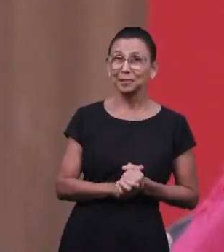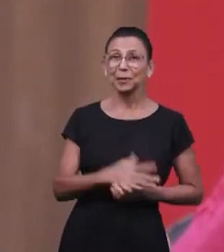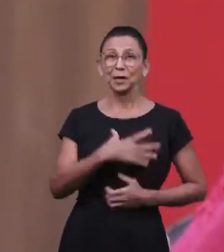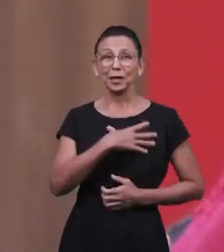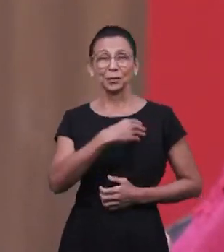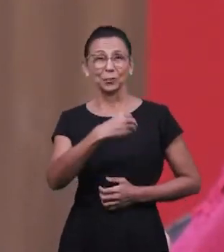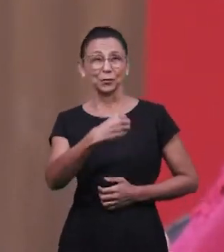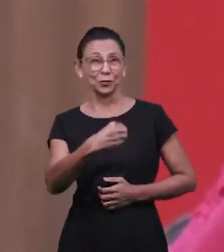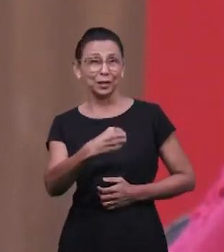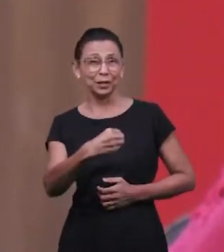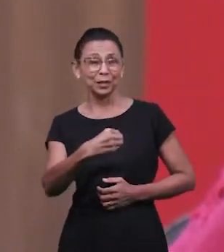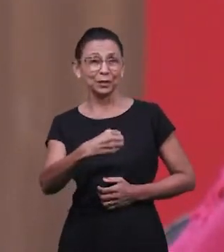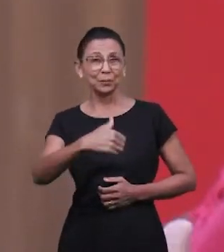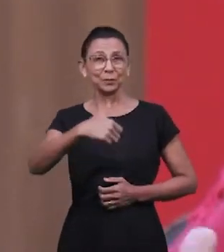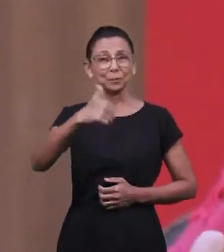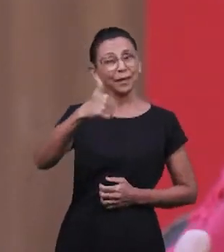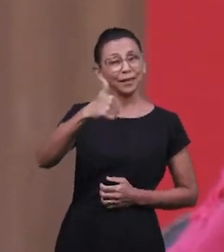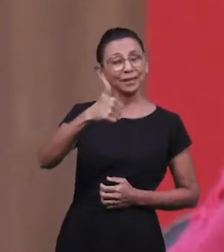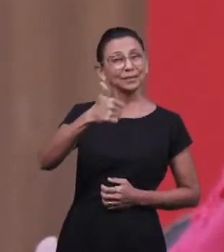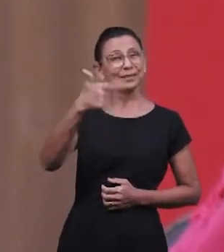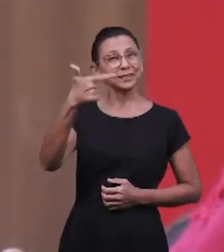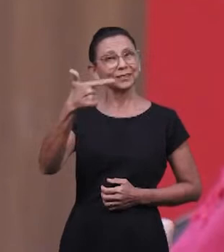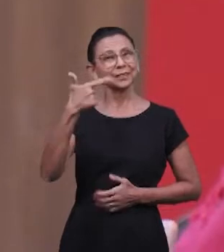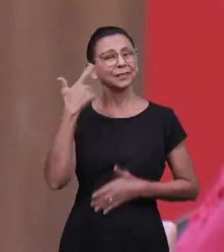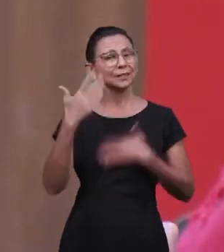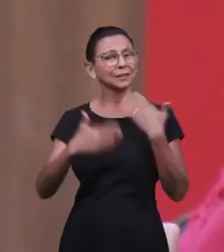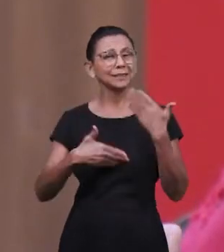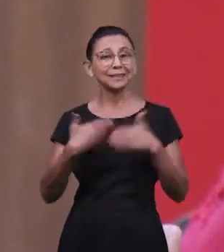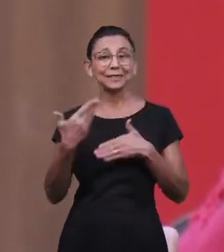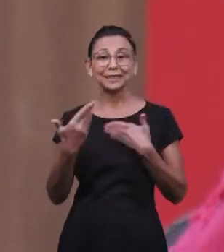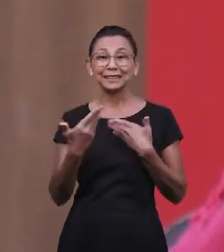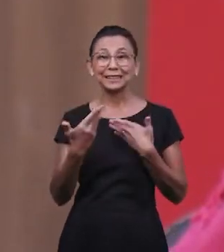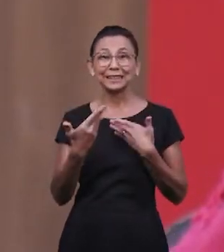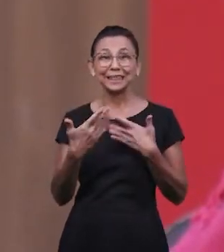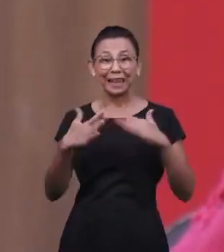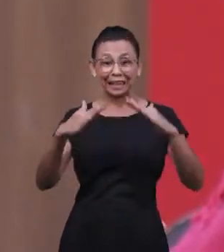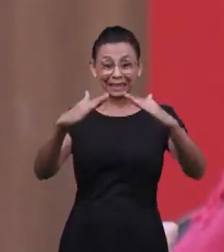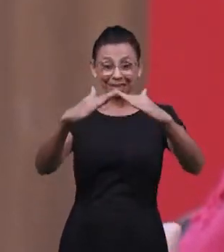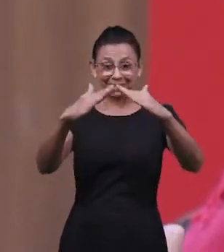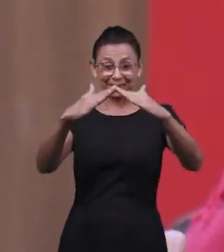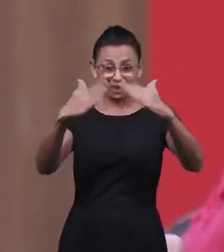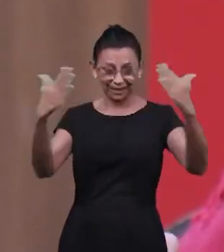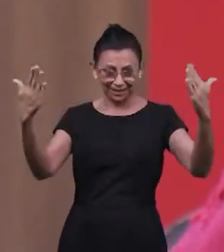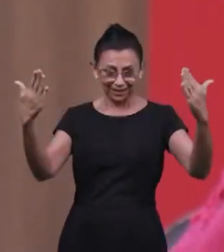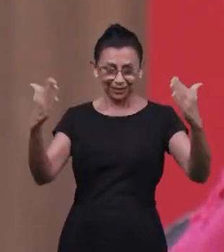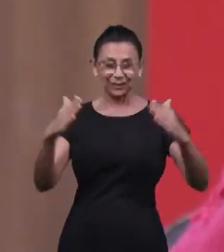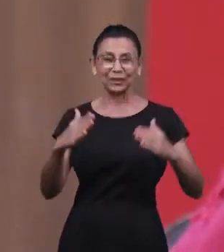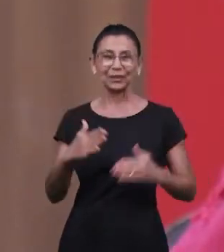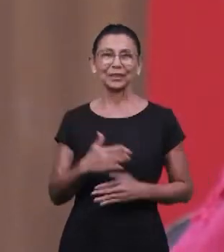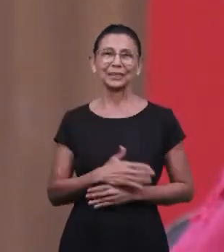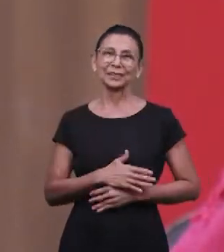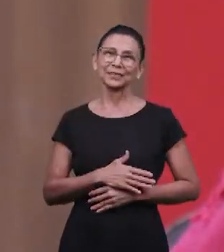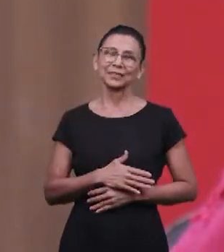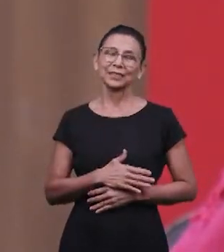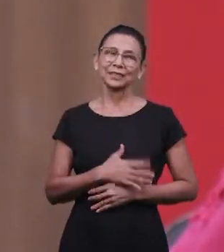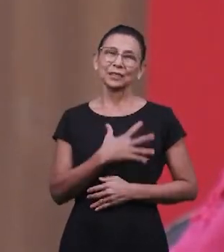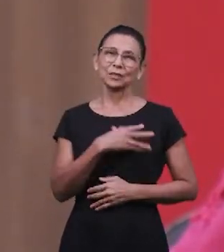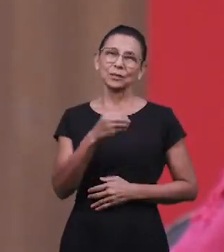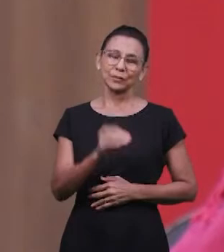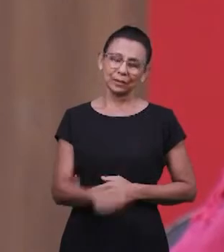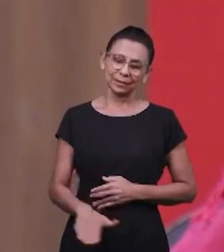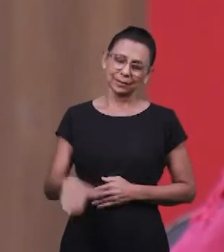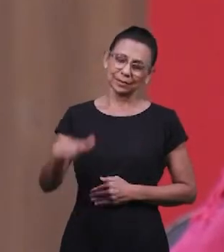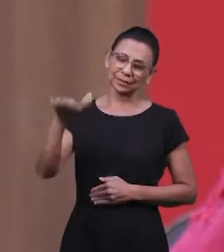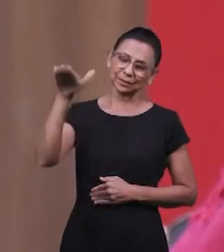que alegria que trouxe para a nossa casa, ver mais uma família se formando, filhos se formando, mas